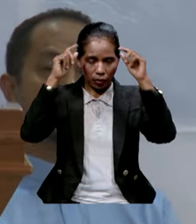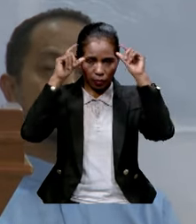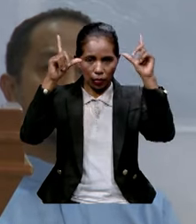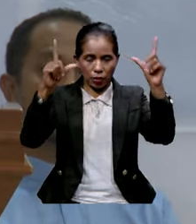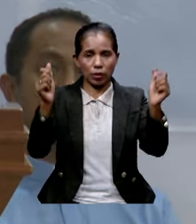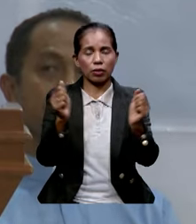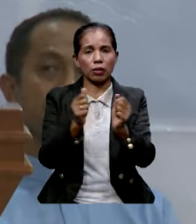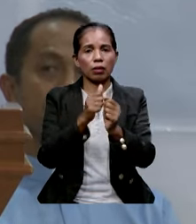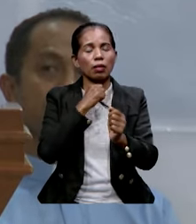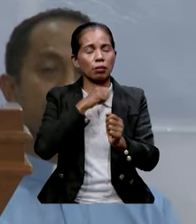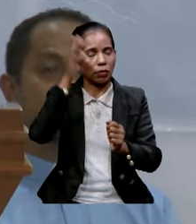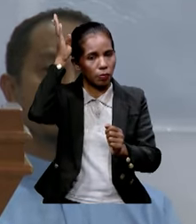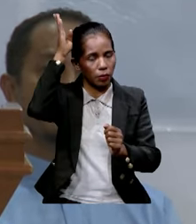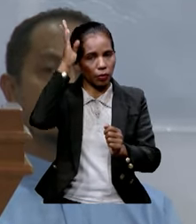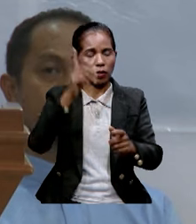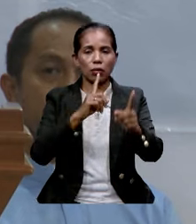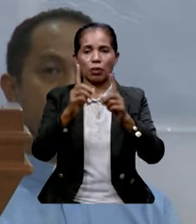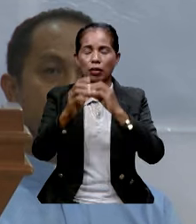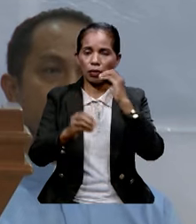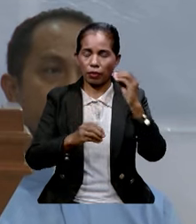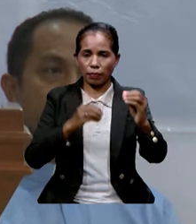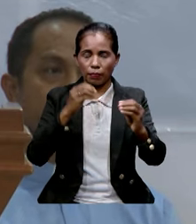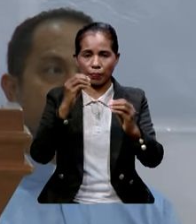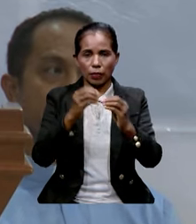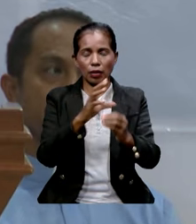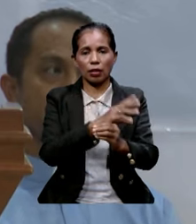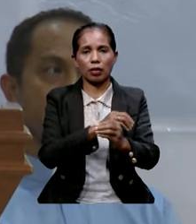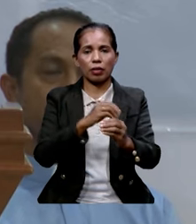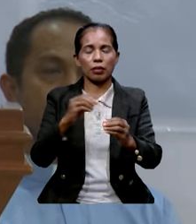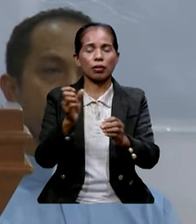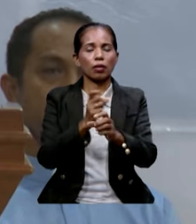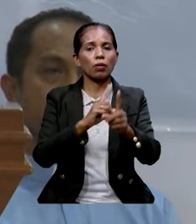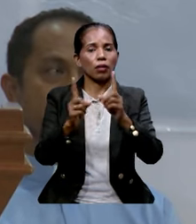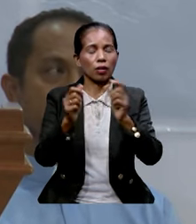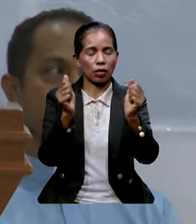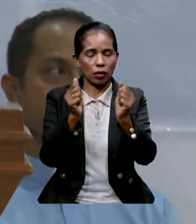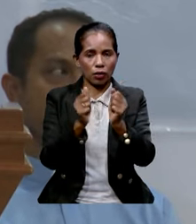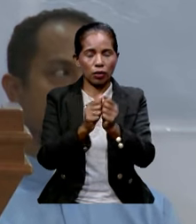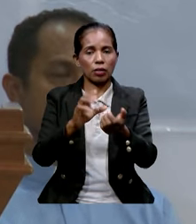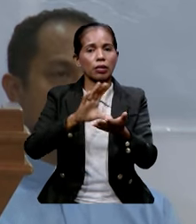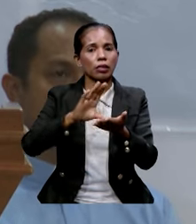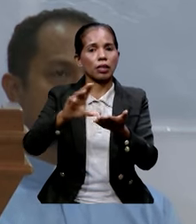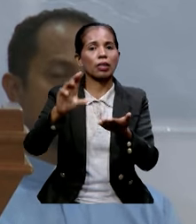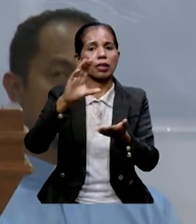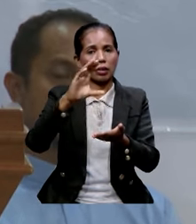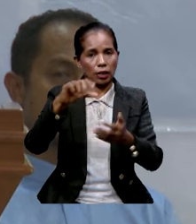Silva, juntamente com o encarregado de negócios da Santa Sé em